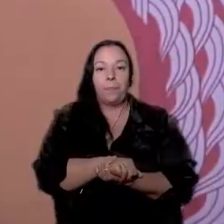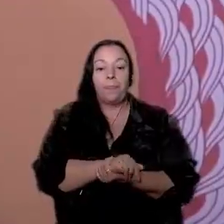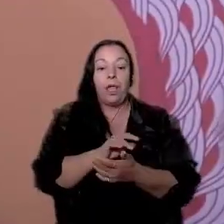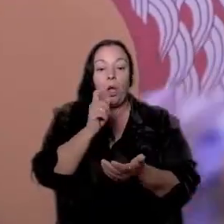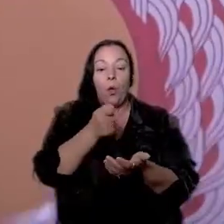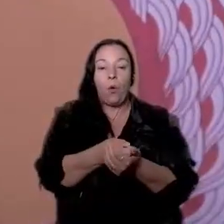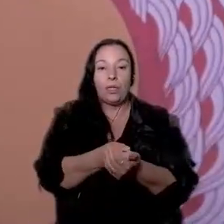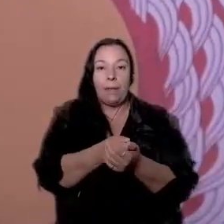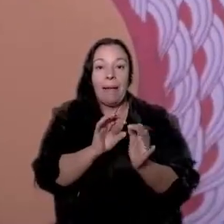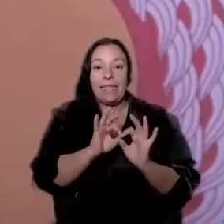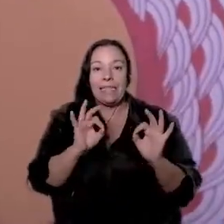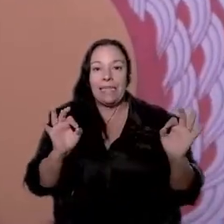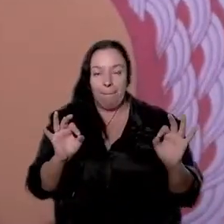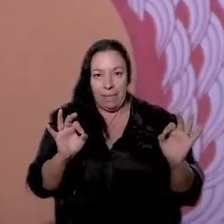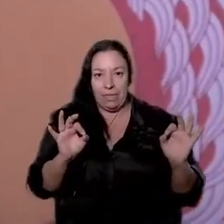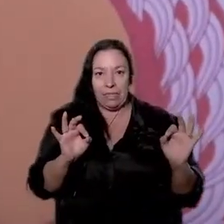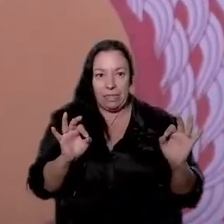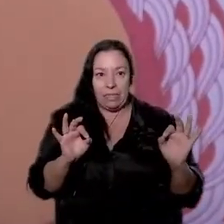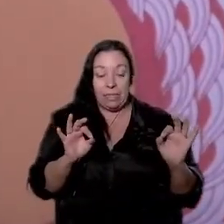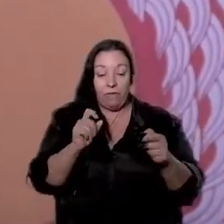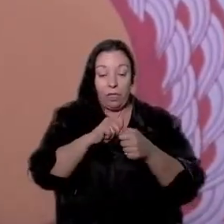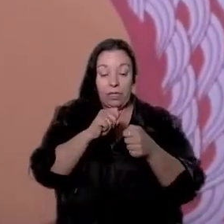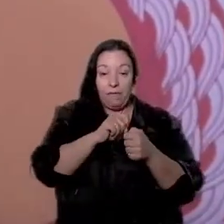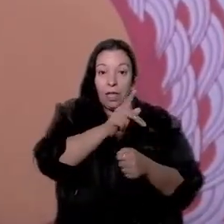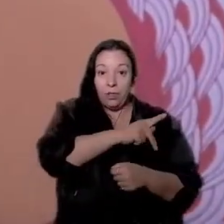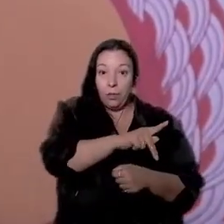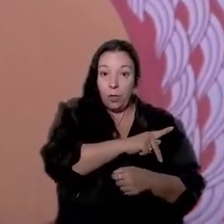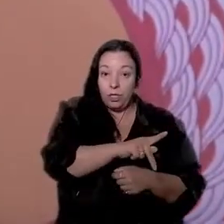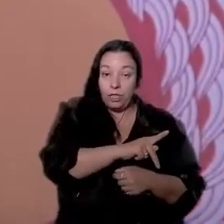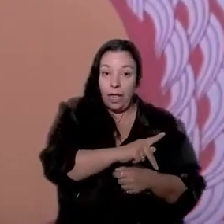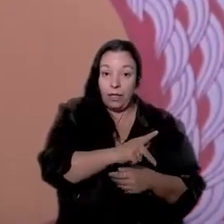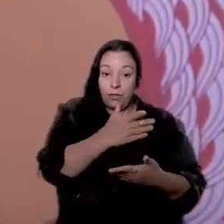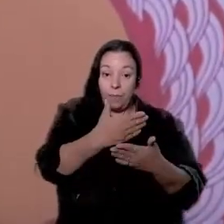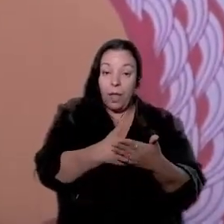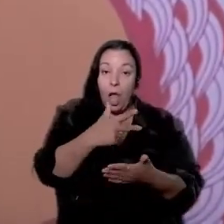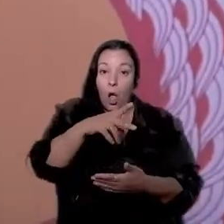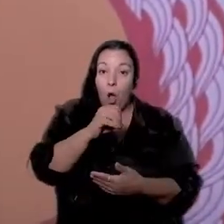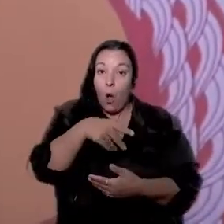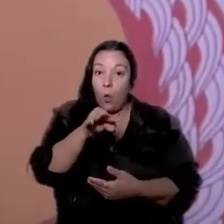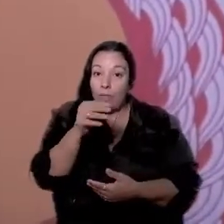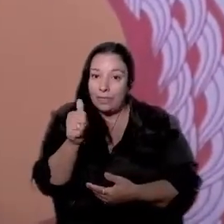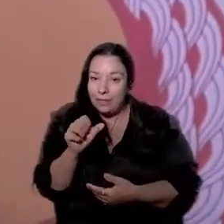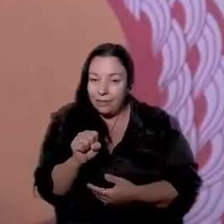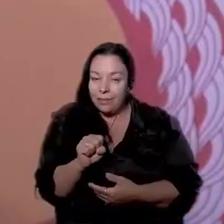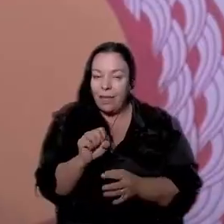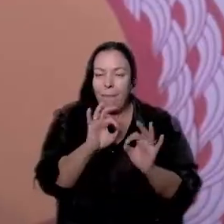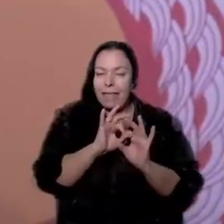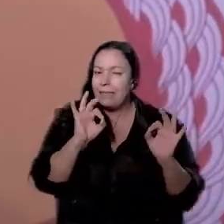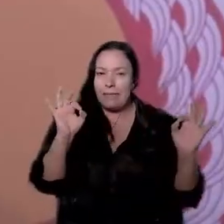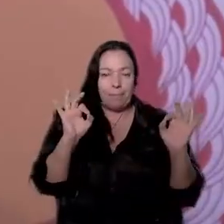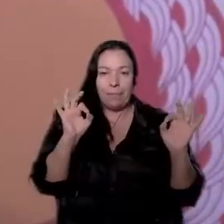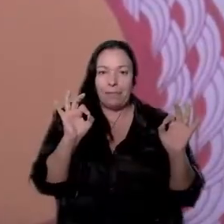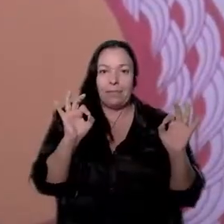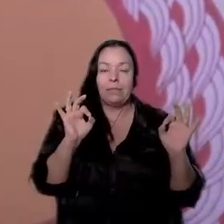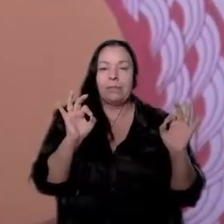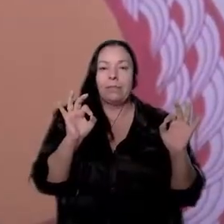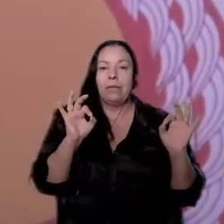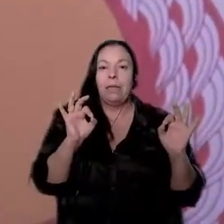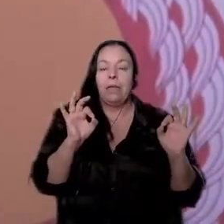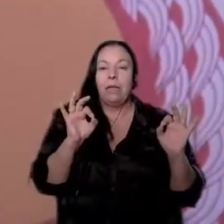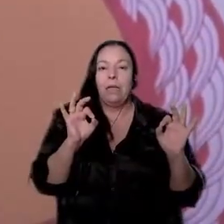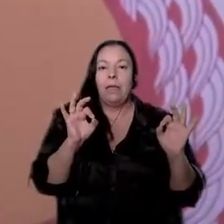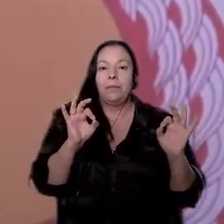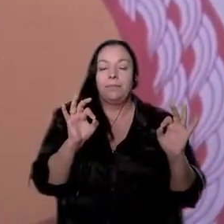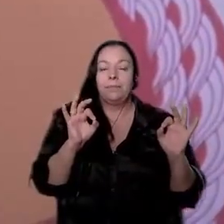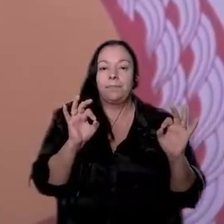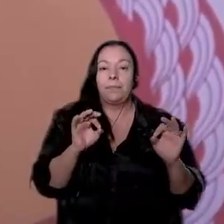mais simplificada. Quer dizer, você faz o projeto, mas a prestação de contas, para quem está entrando, é mais simplificada. Lá no Rouanet Norte,